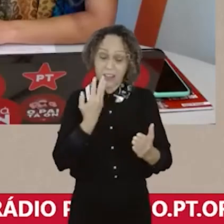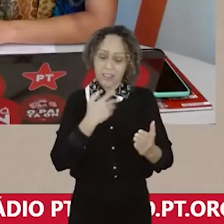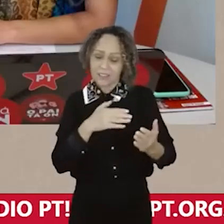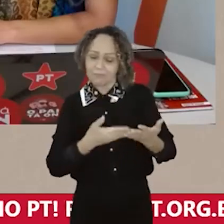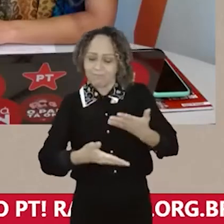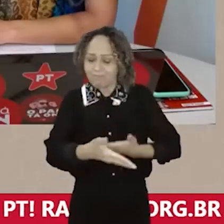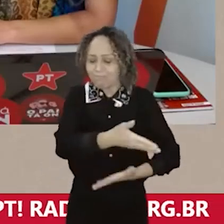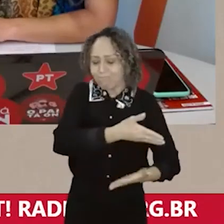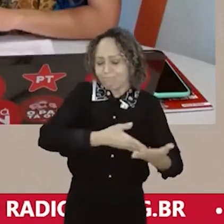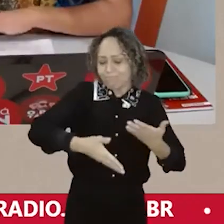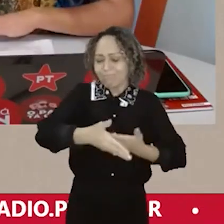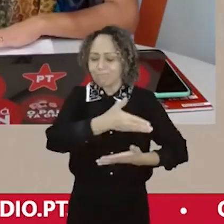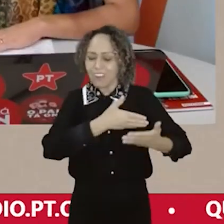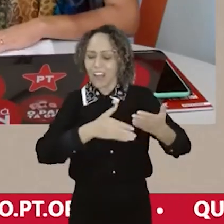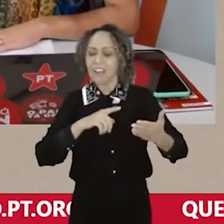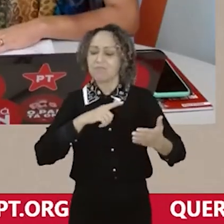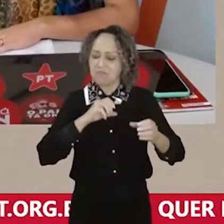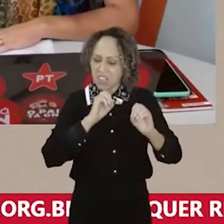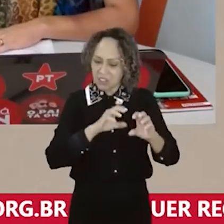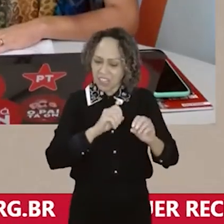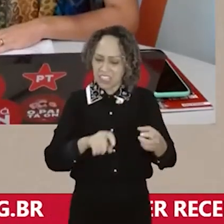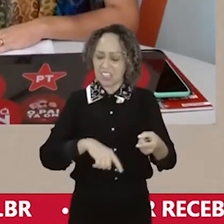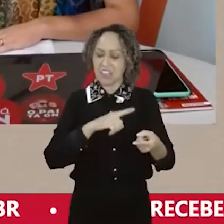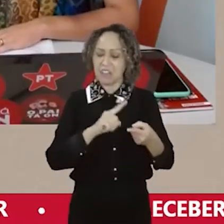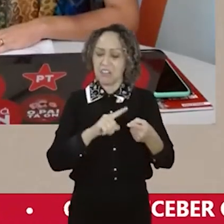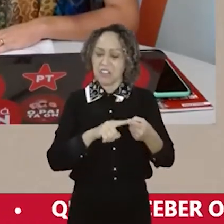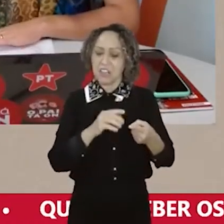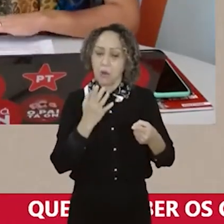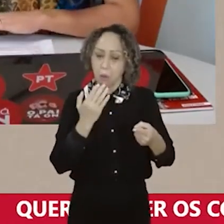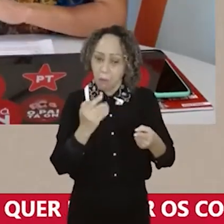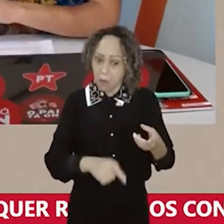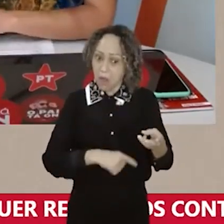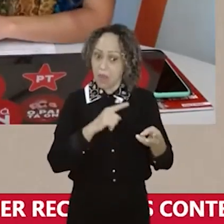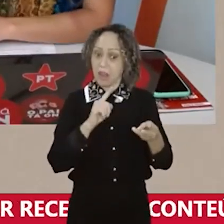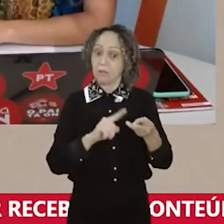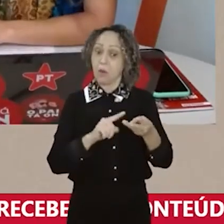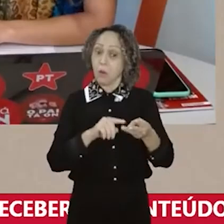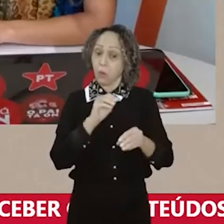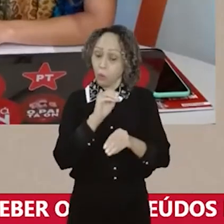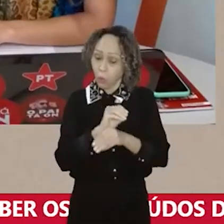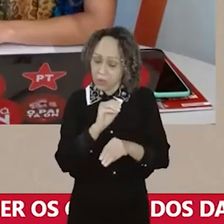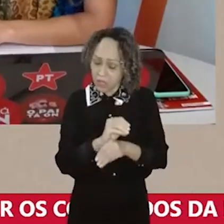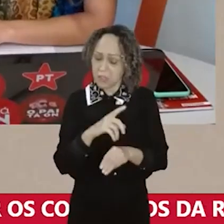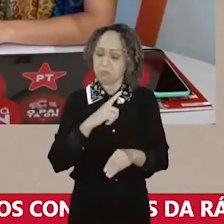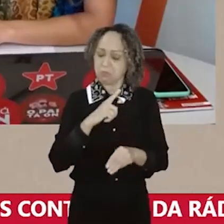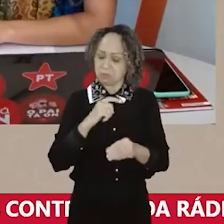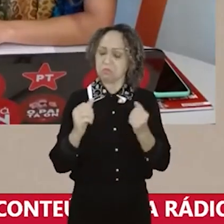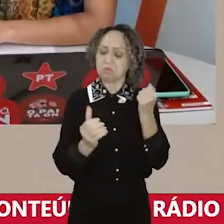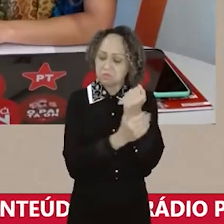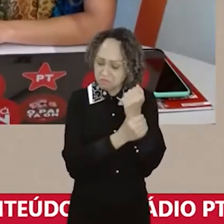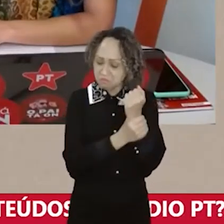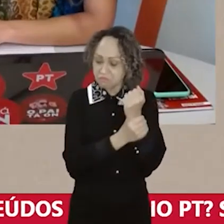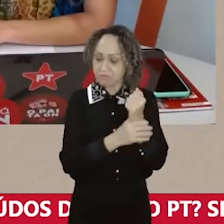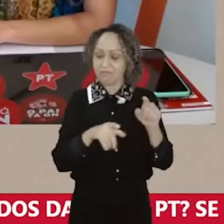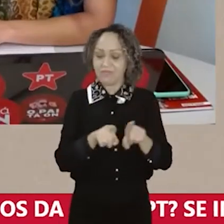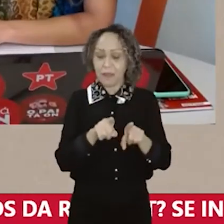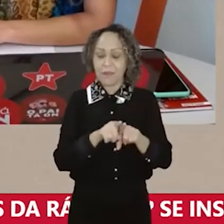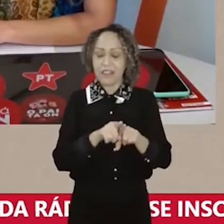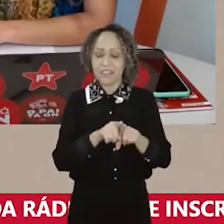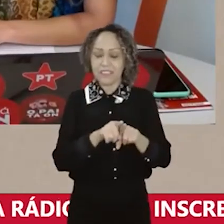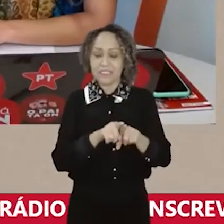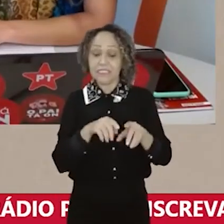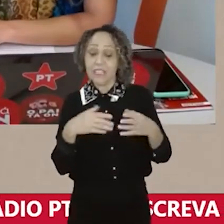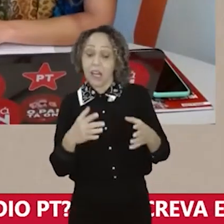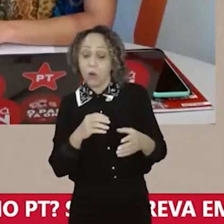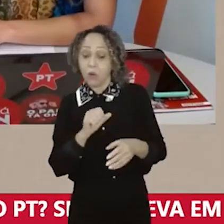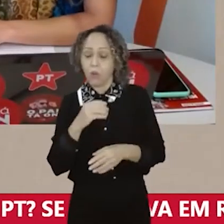tinham acesso à comida, a cuidados, também garantiu um espaço para que essas mães pudessem cumprir